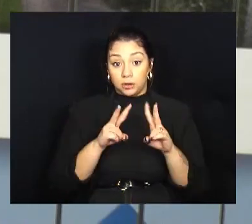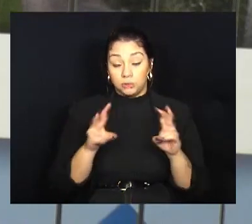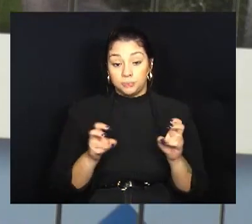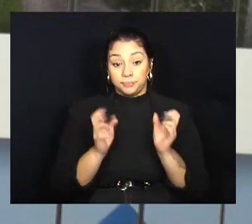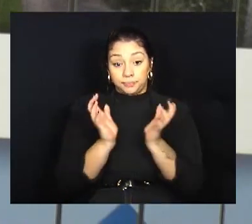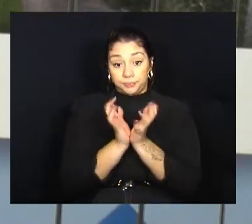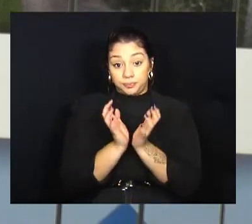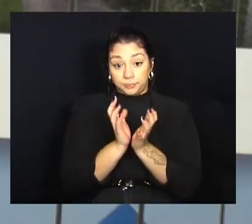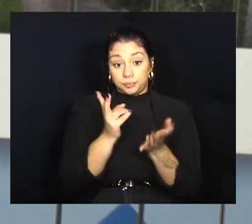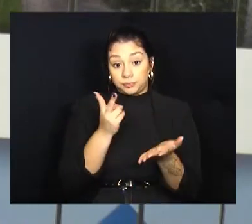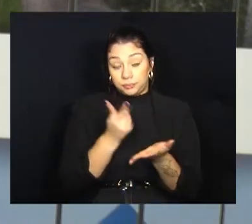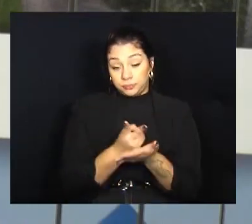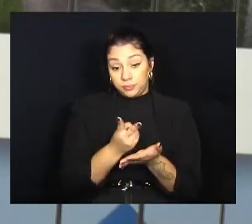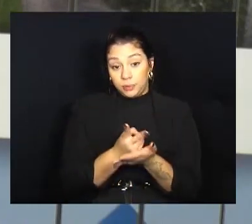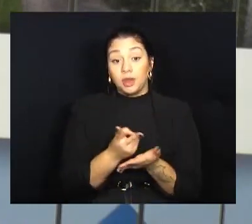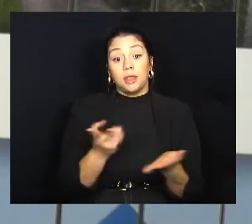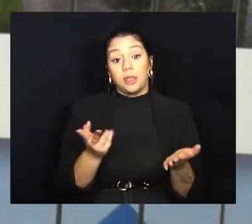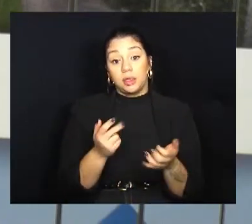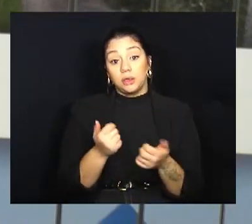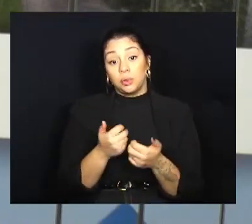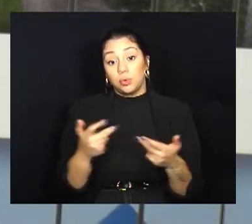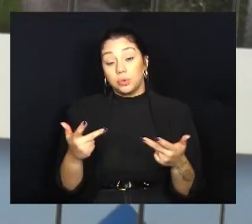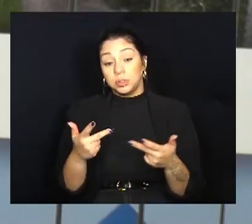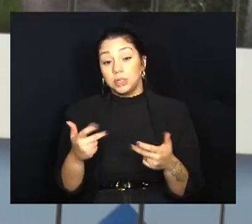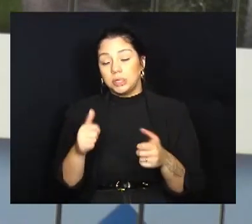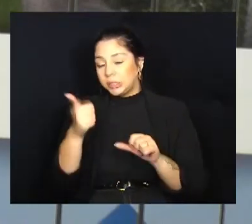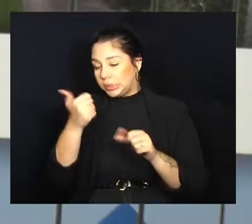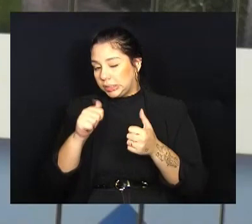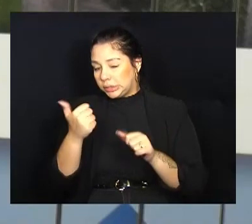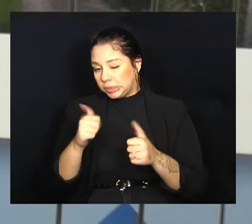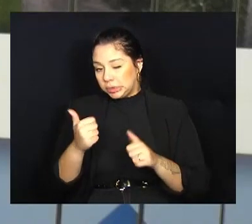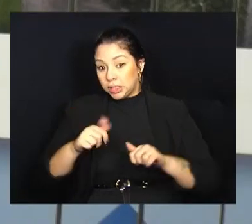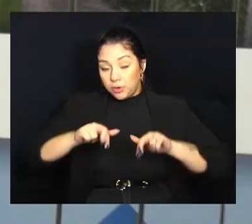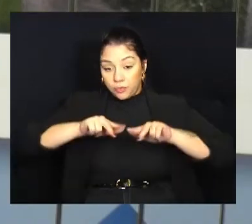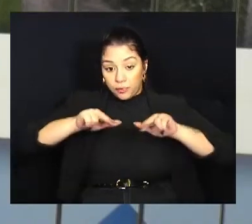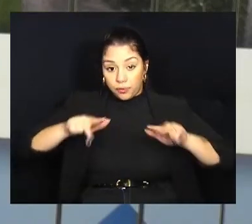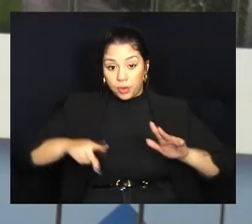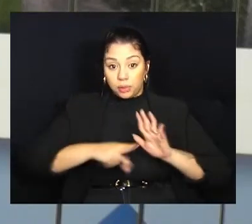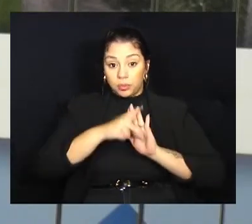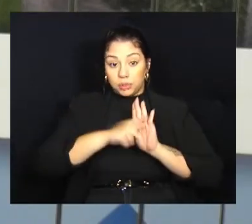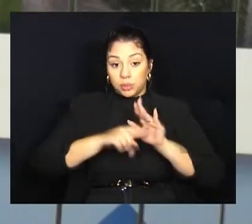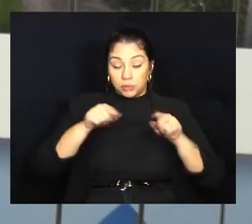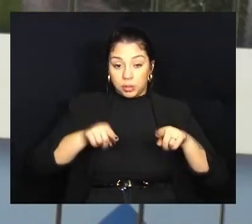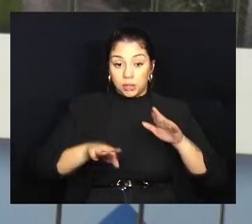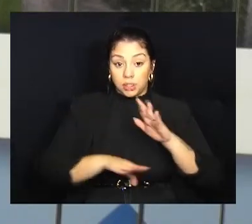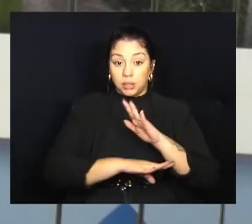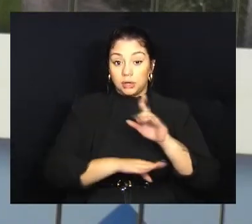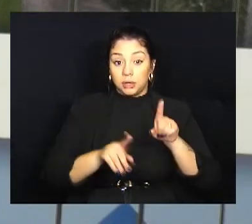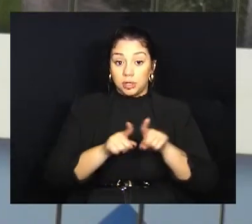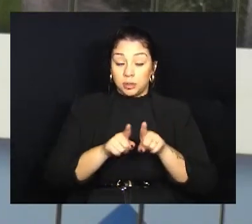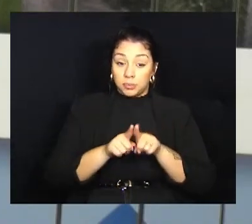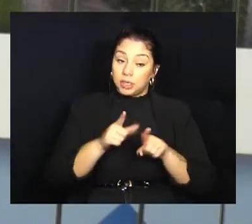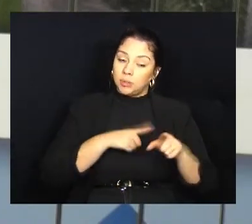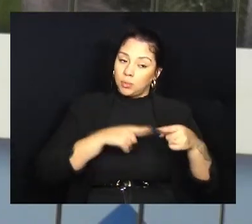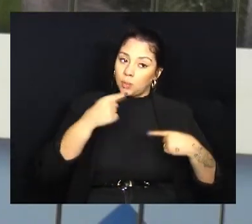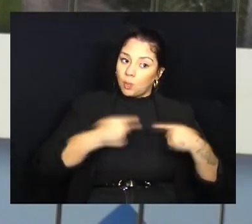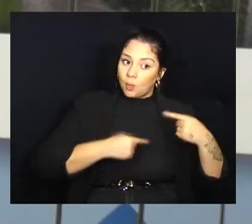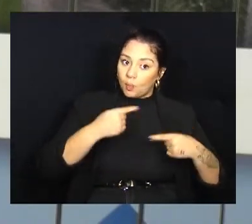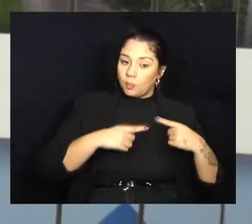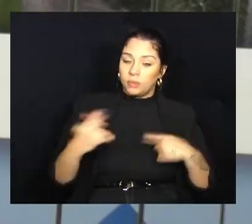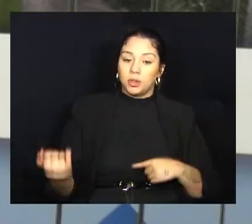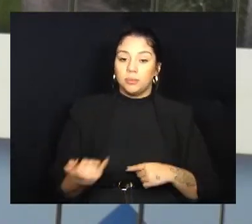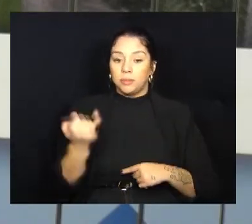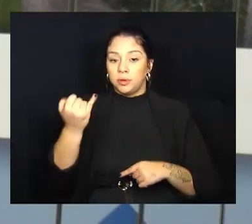comissões permanentes, aquelas que analisam vários projetos aqui da casa, além de trazer debates importantes